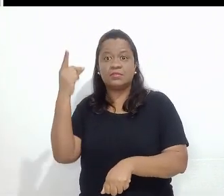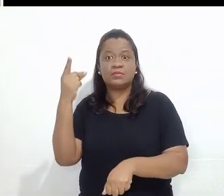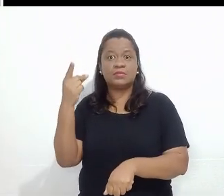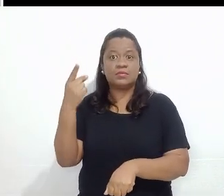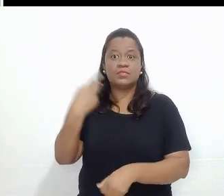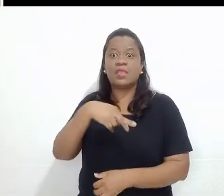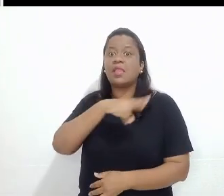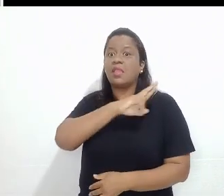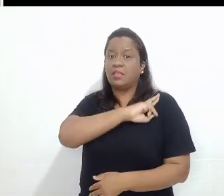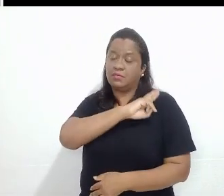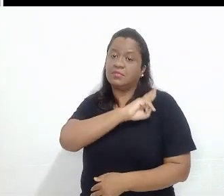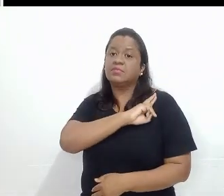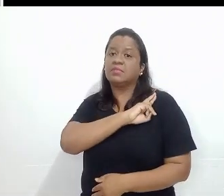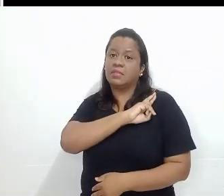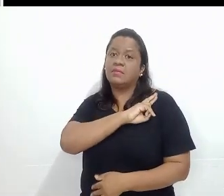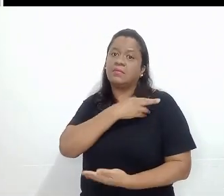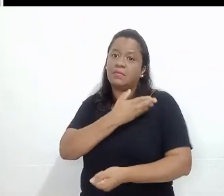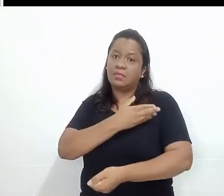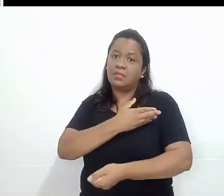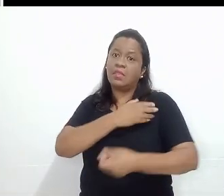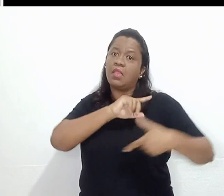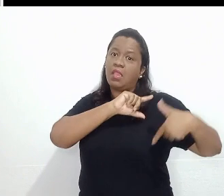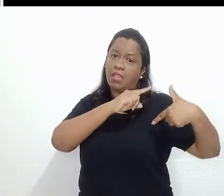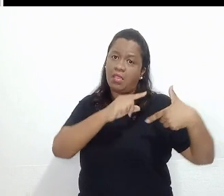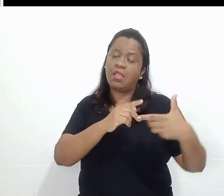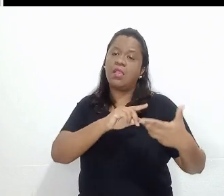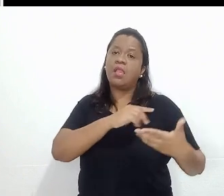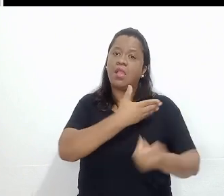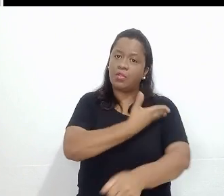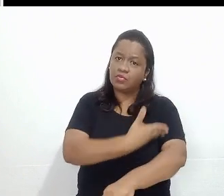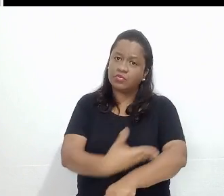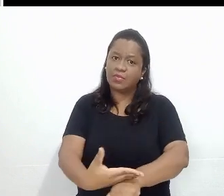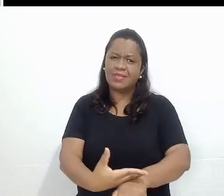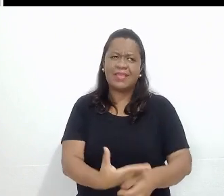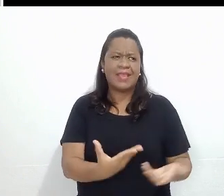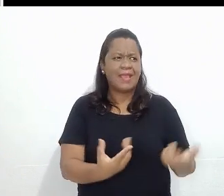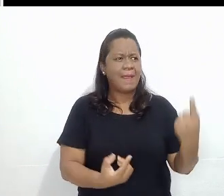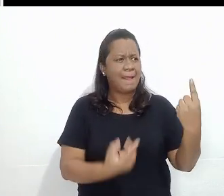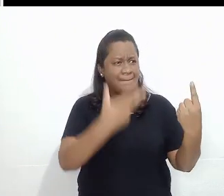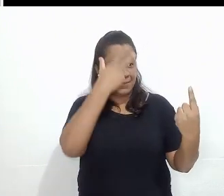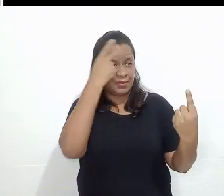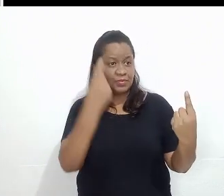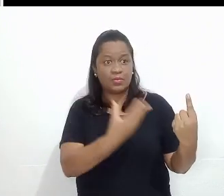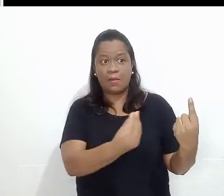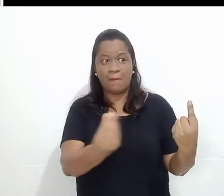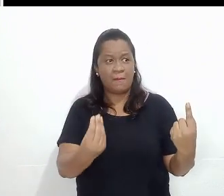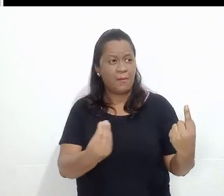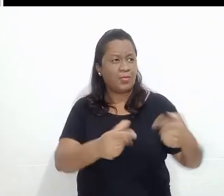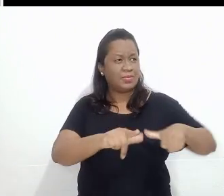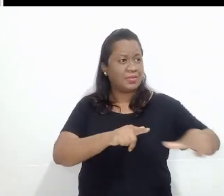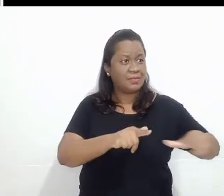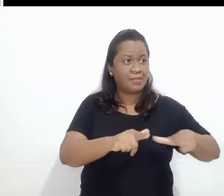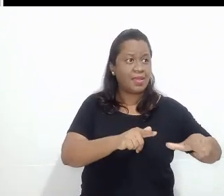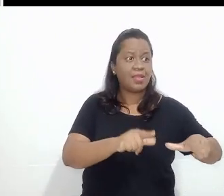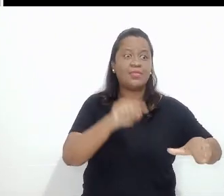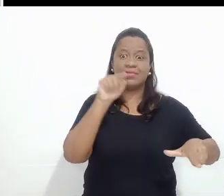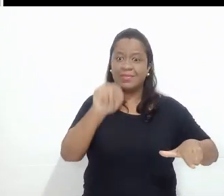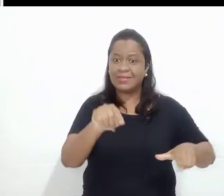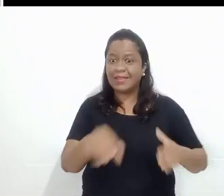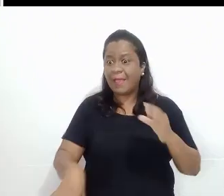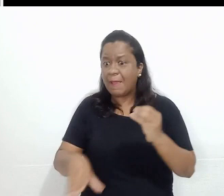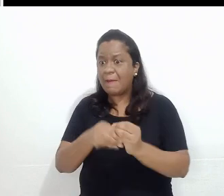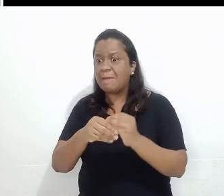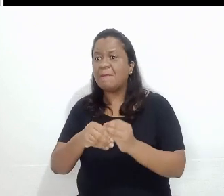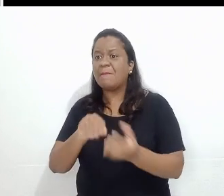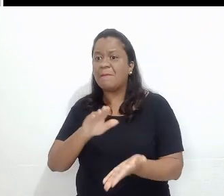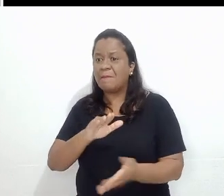acostumadas e vão fazer bem feito. Quando a pessoa tem muita função e ainda tem que cuidar disso, alguma coisa pode dar errado. E nesse caso de maquinista, a gente